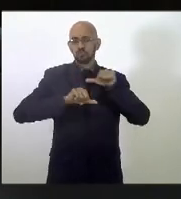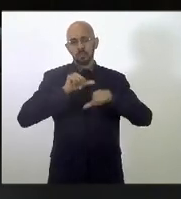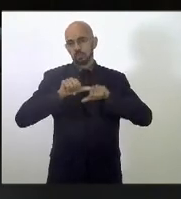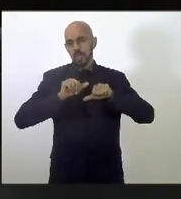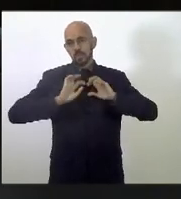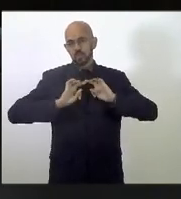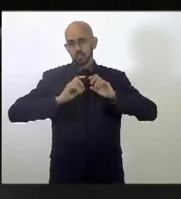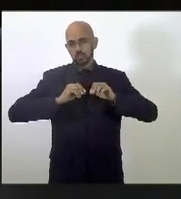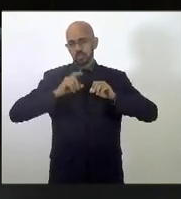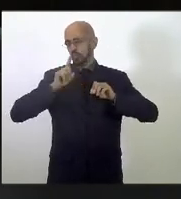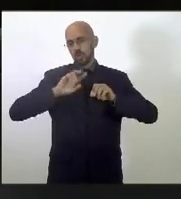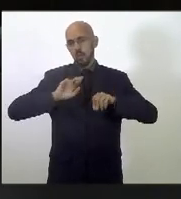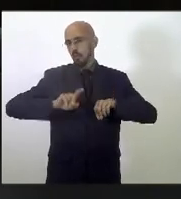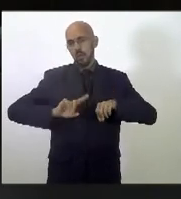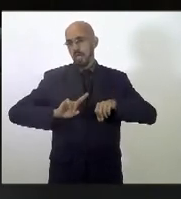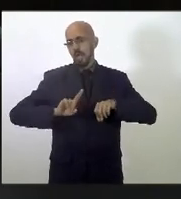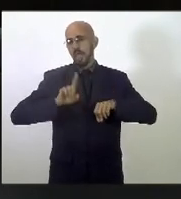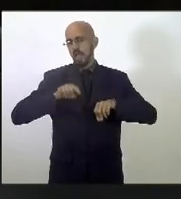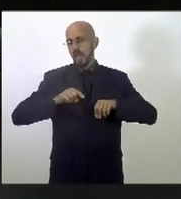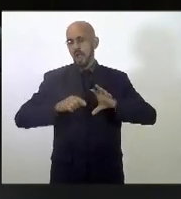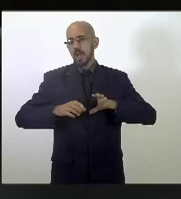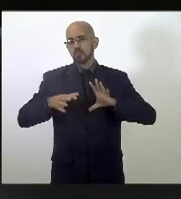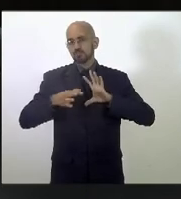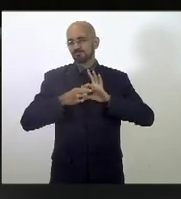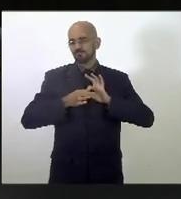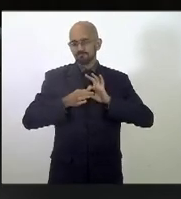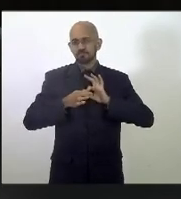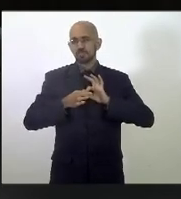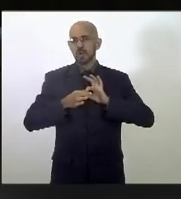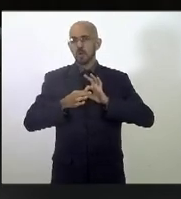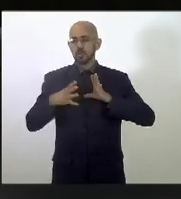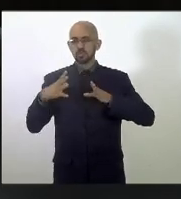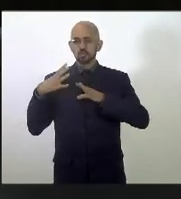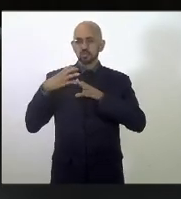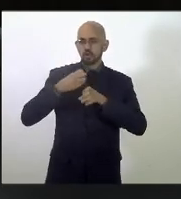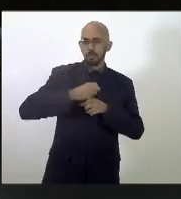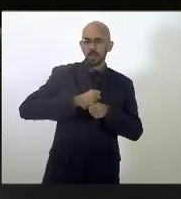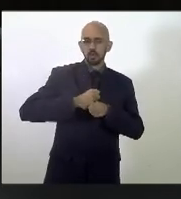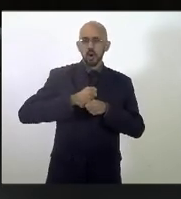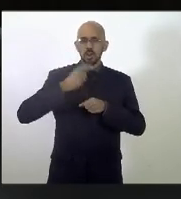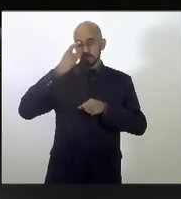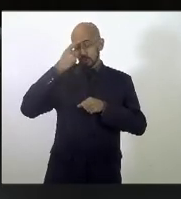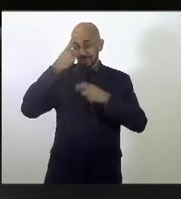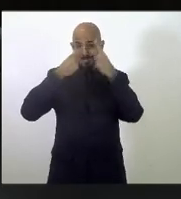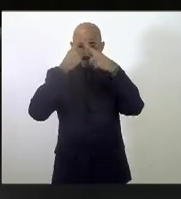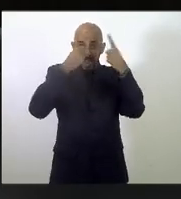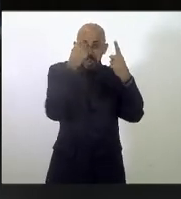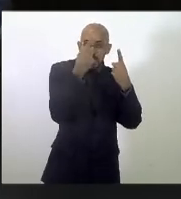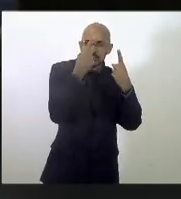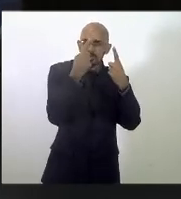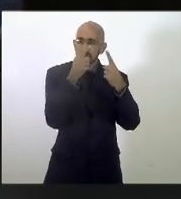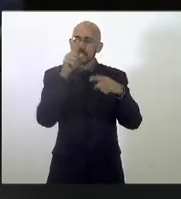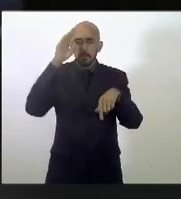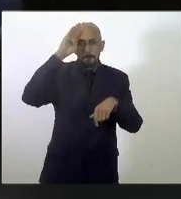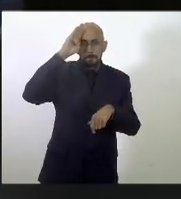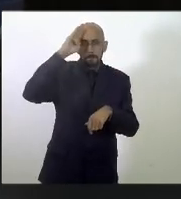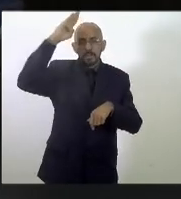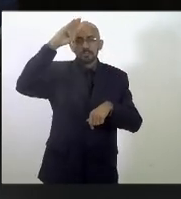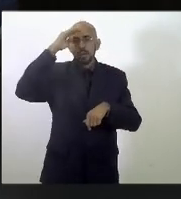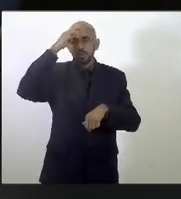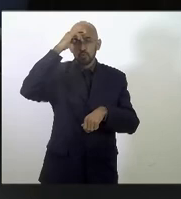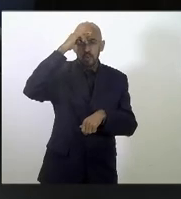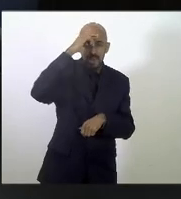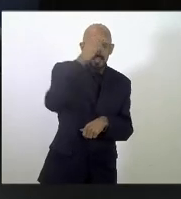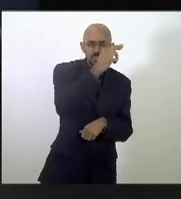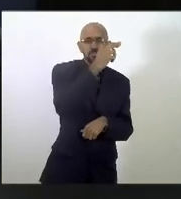o somatório de todas essas forças, é o somatório dessas ideias, e principalmente o